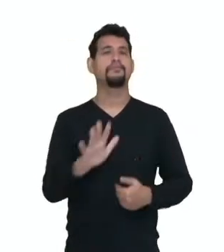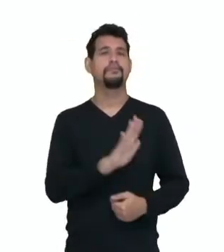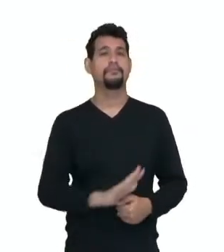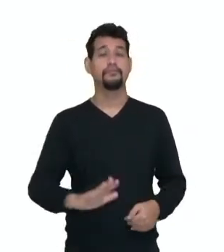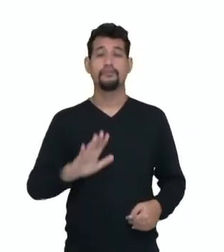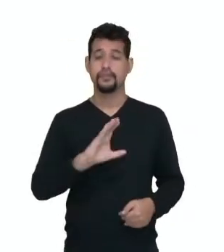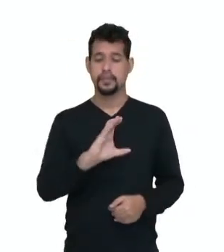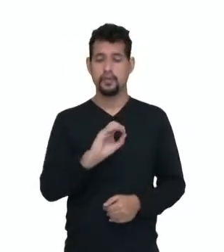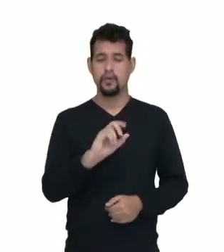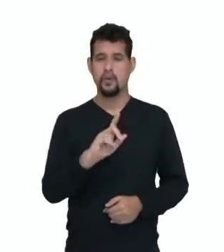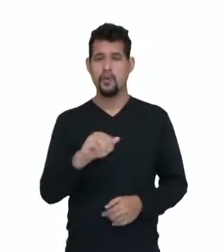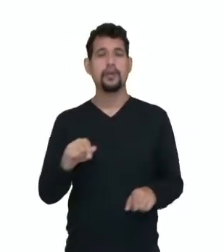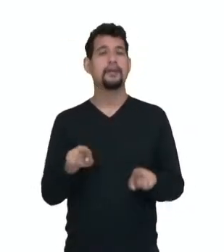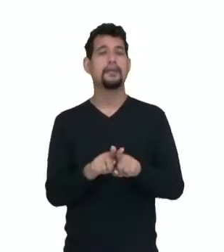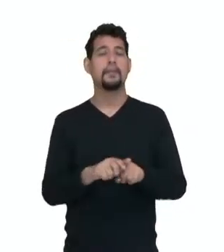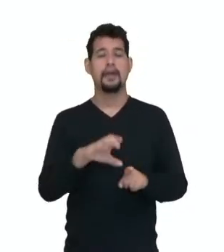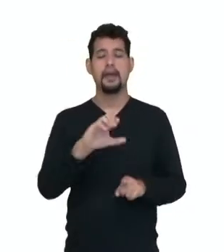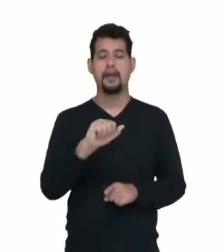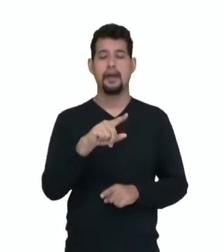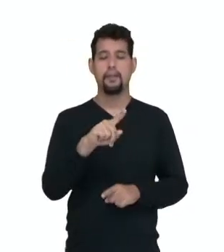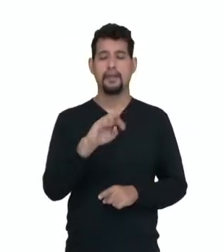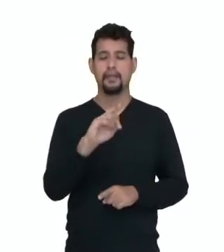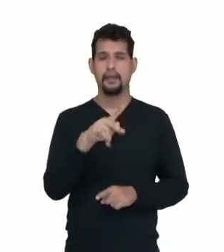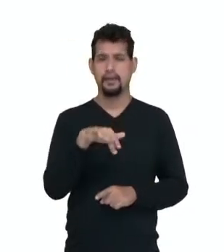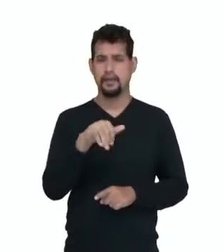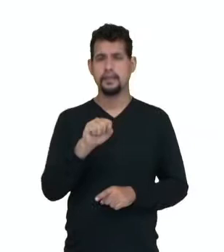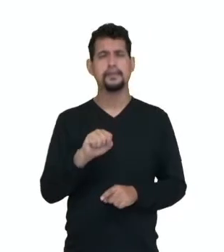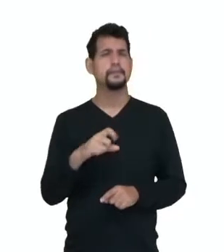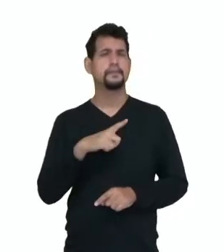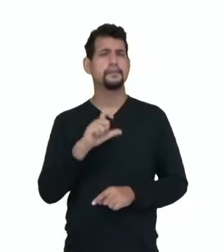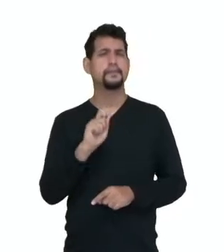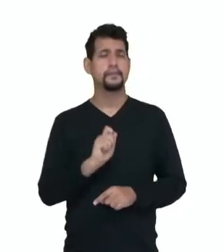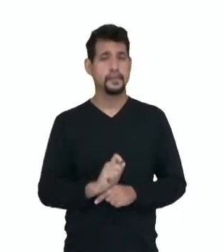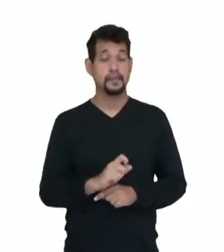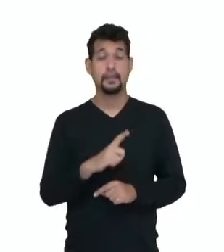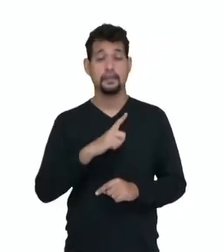colônia, em capitanias, comandadas, então, por